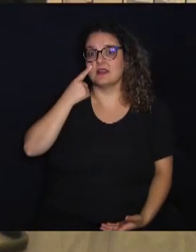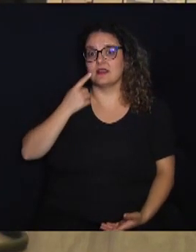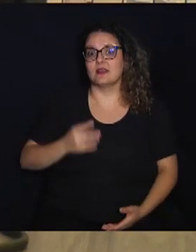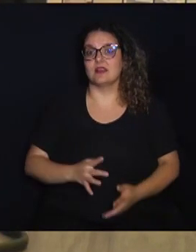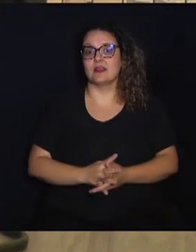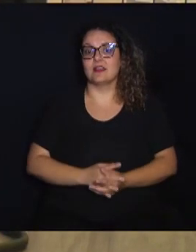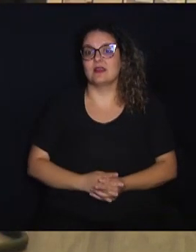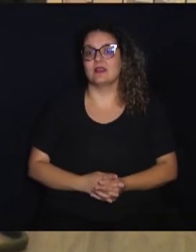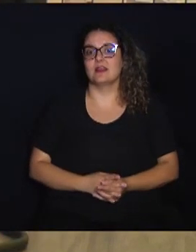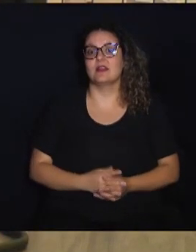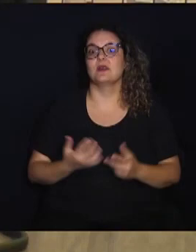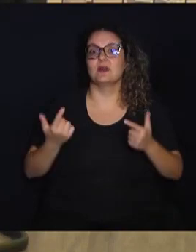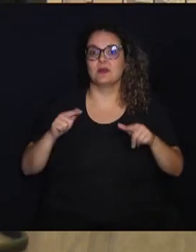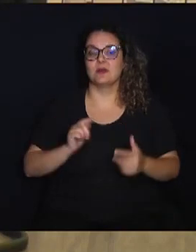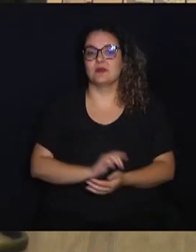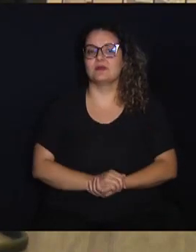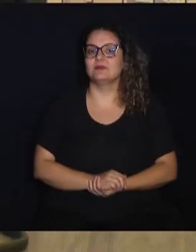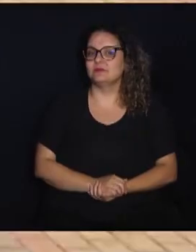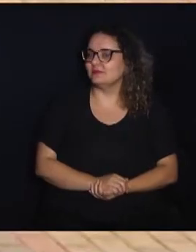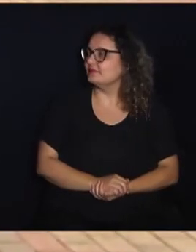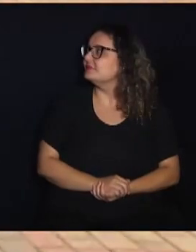gente, onde ela está.